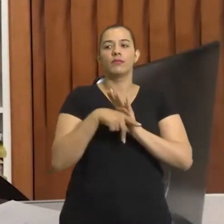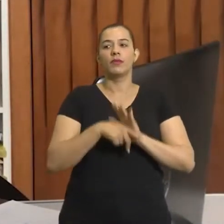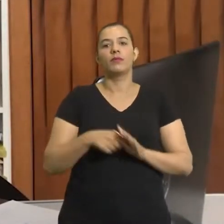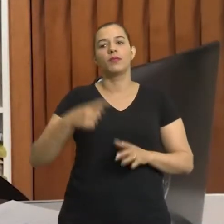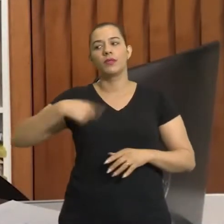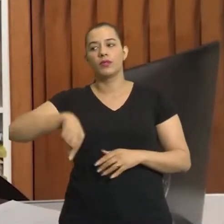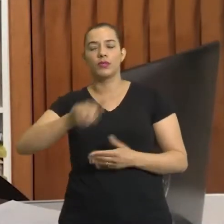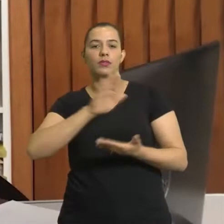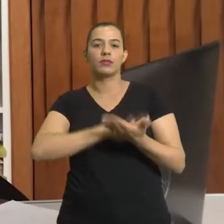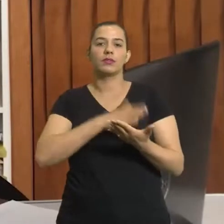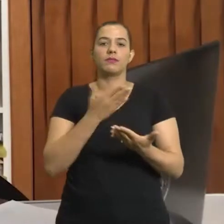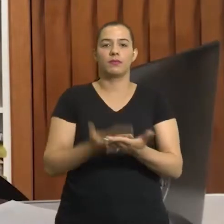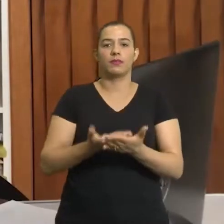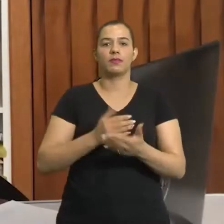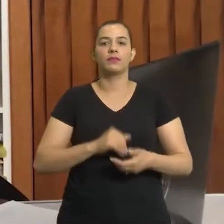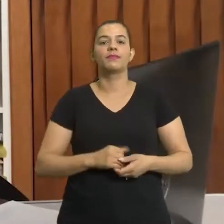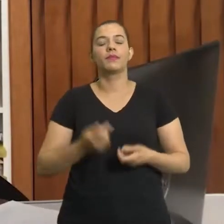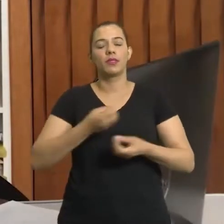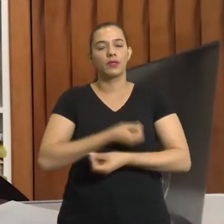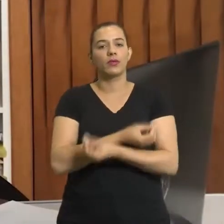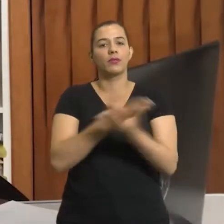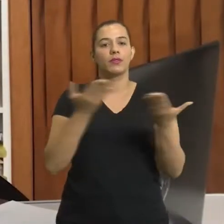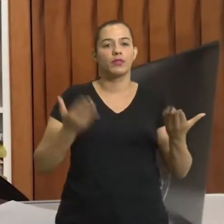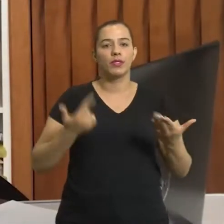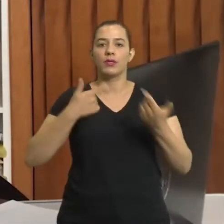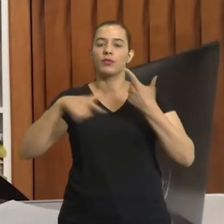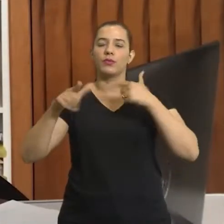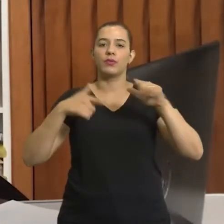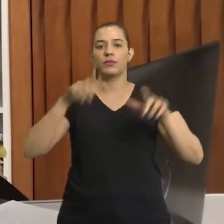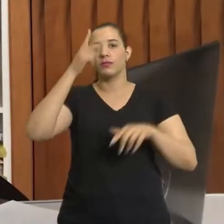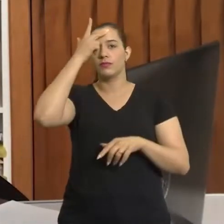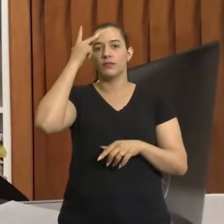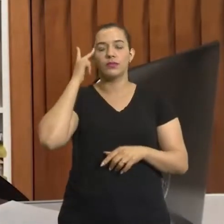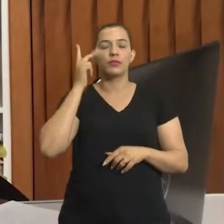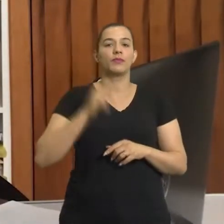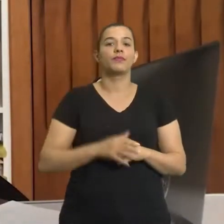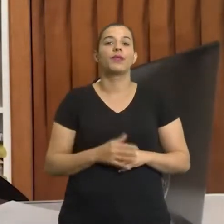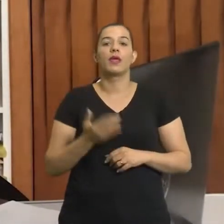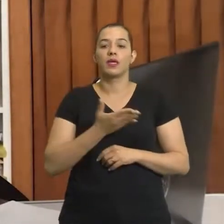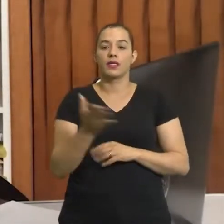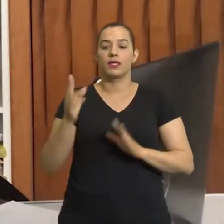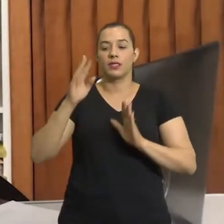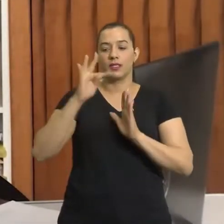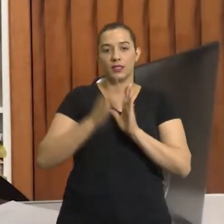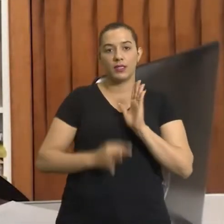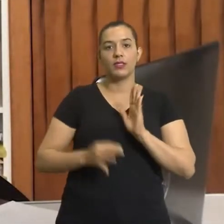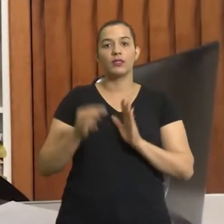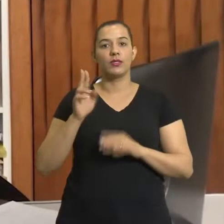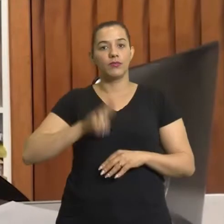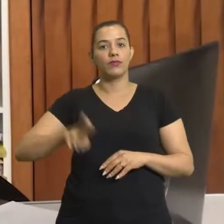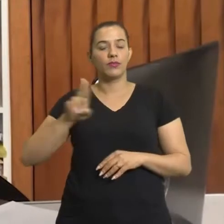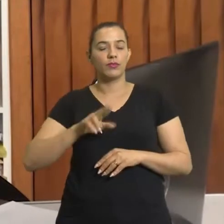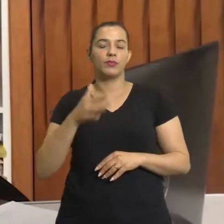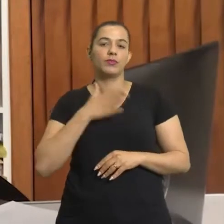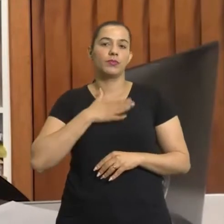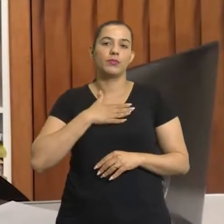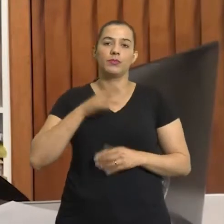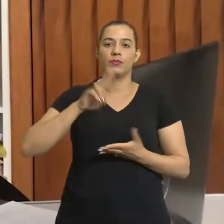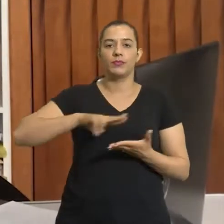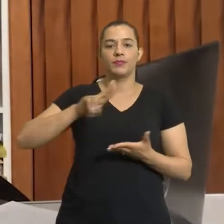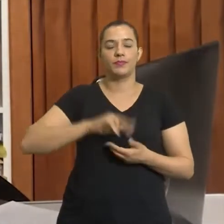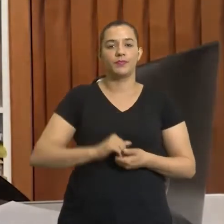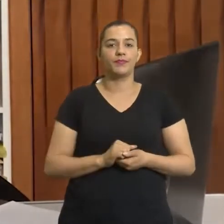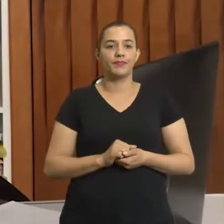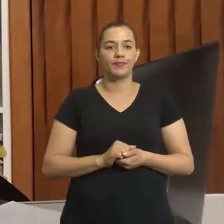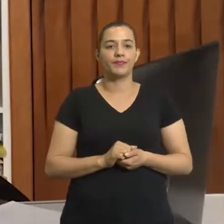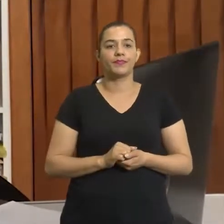nossa interpretação e compartilhar isso com outras pessoas. Ou seja, aquele texto foi útil para a gente de alguma forma. Segundo